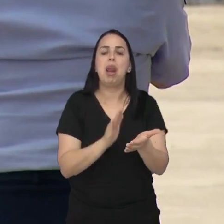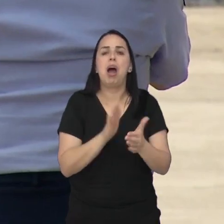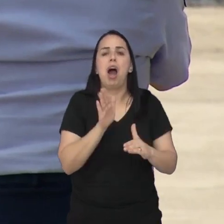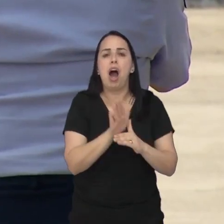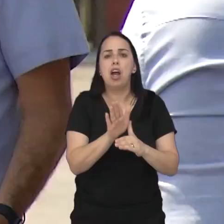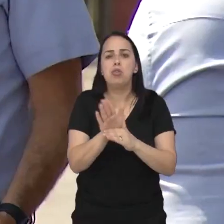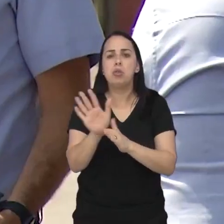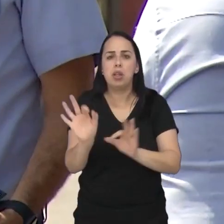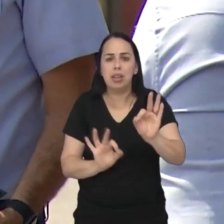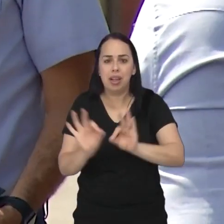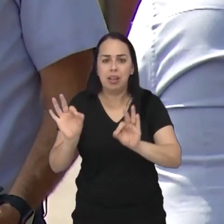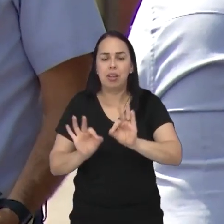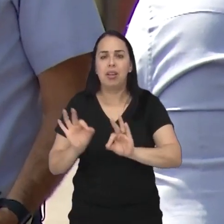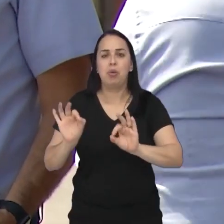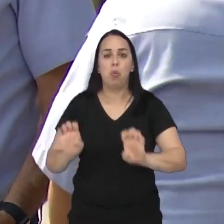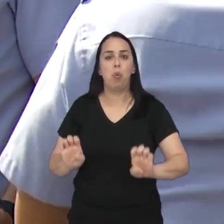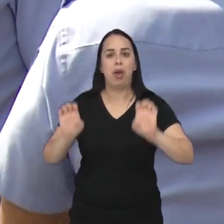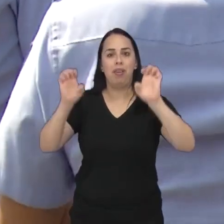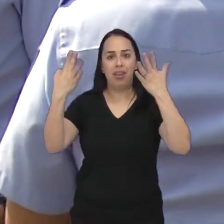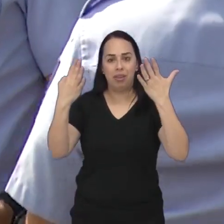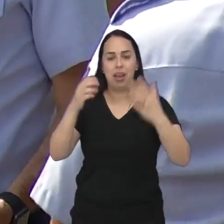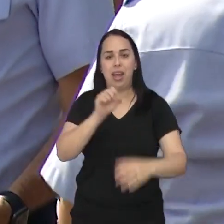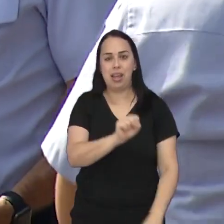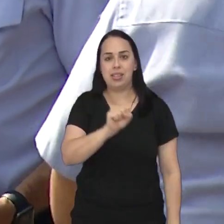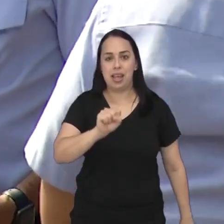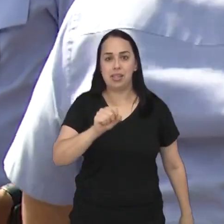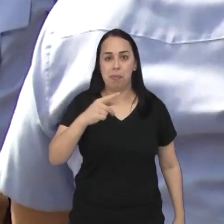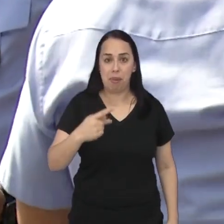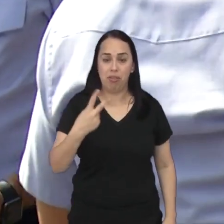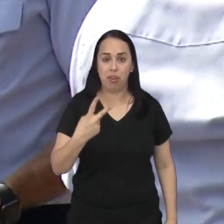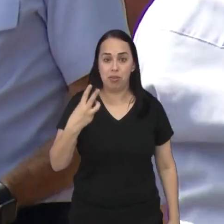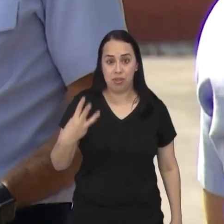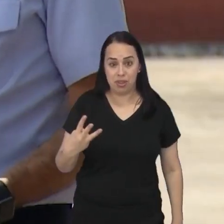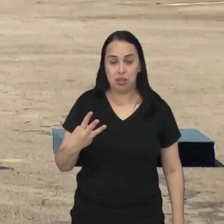Aérea Brasileira pela condução do Space Studies Program